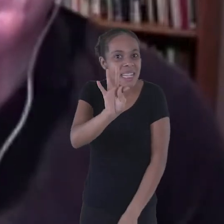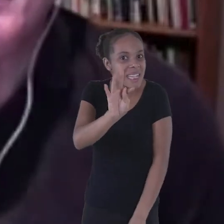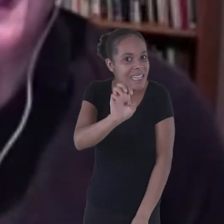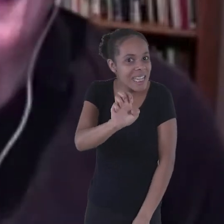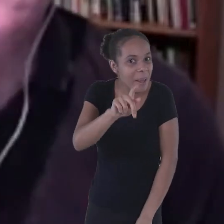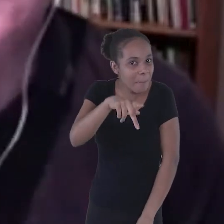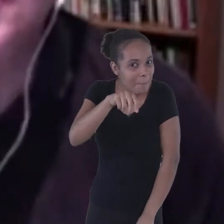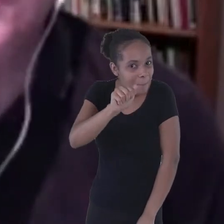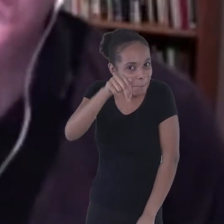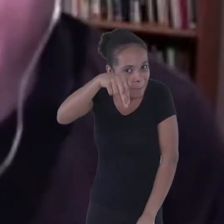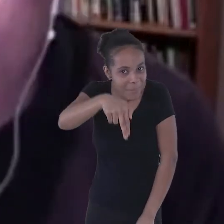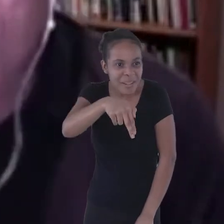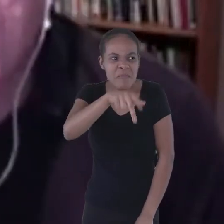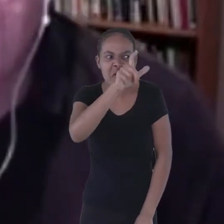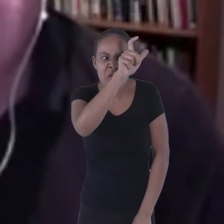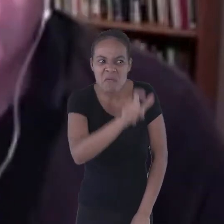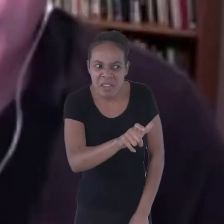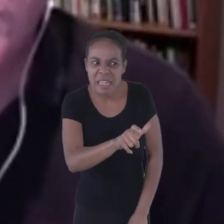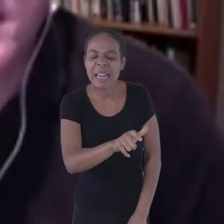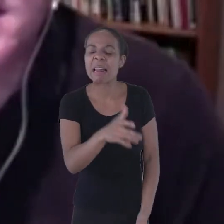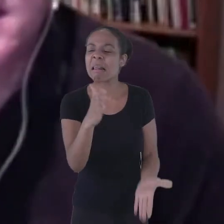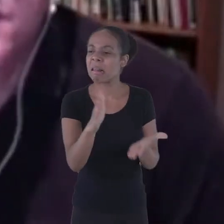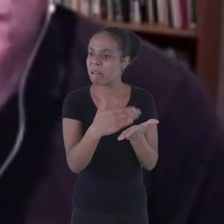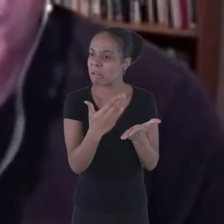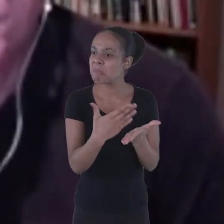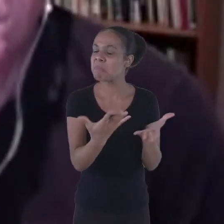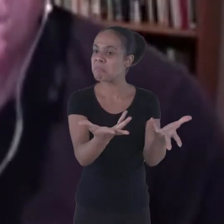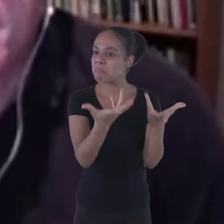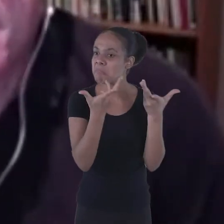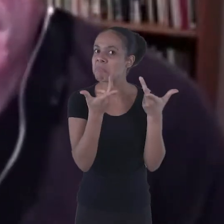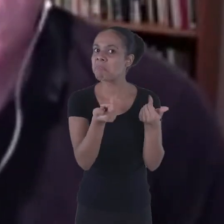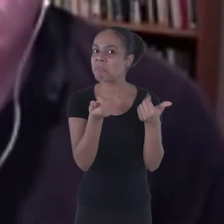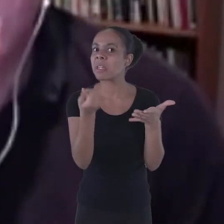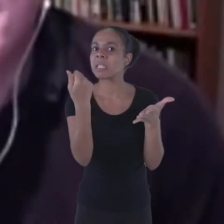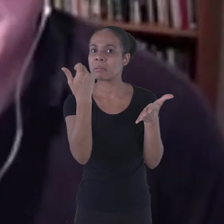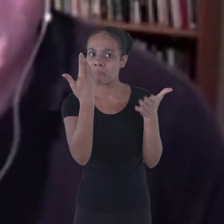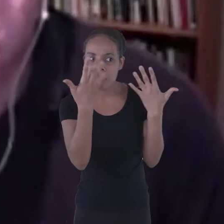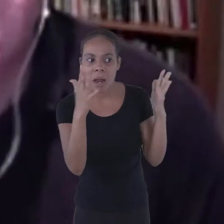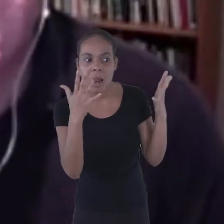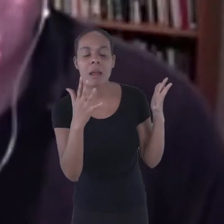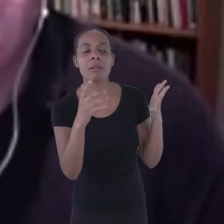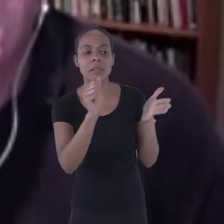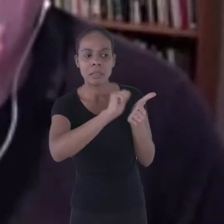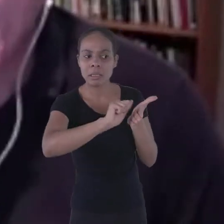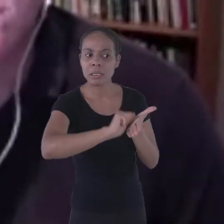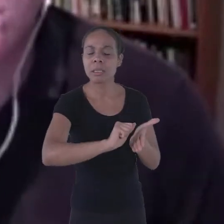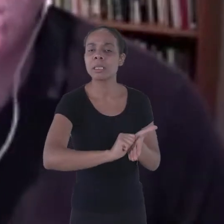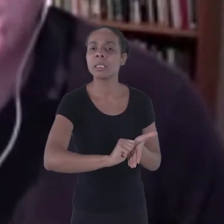Stepan é muito bom, é muito bem escrito, é um livro que dá muito prazer